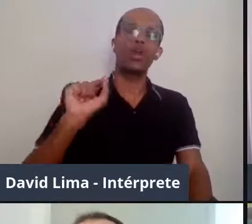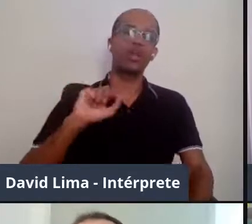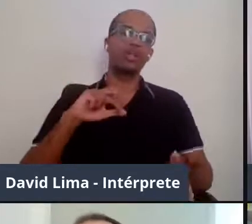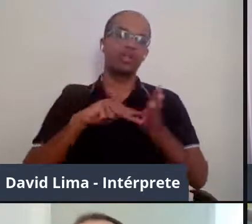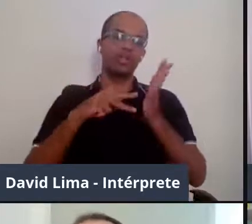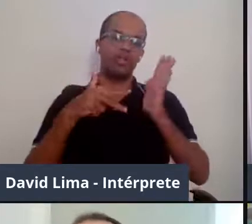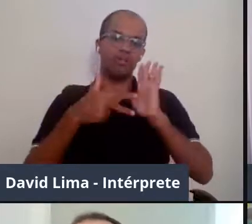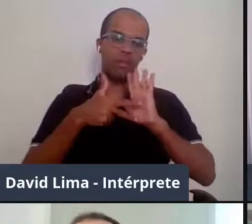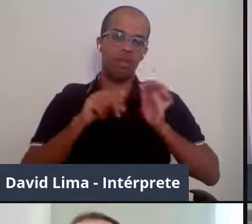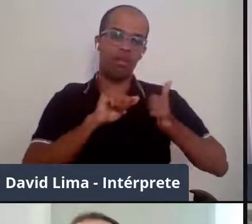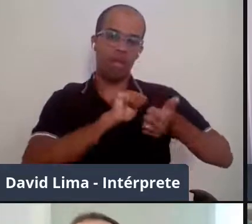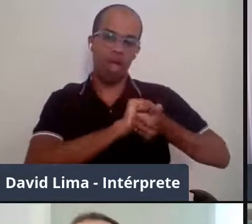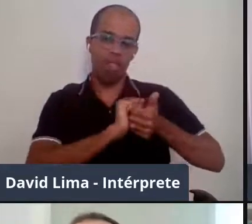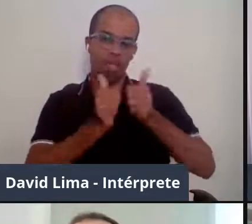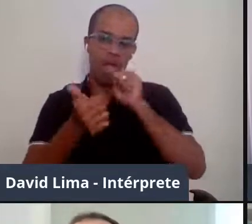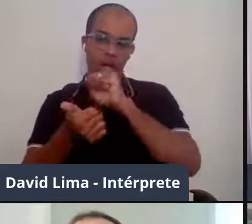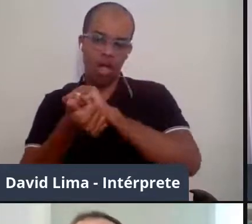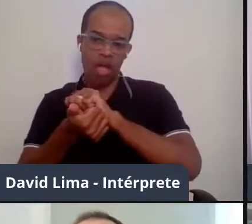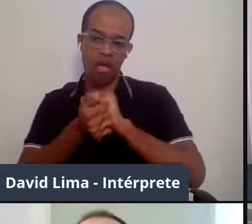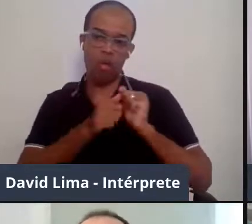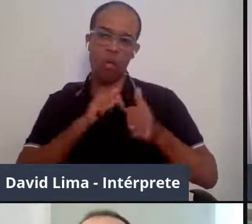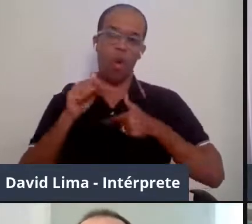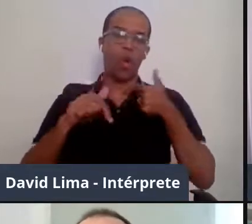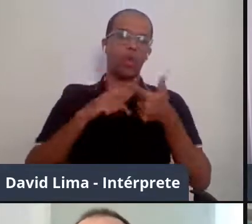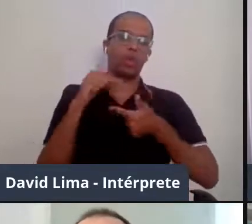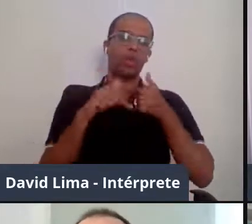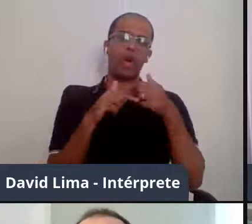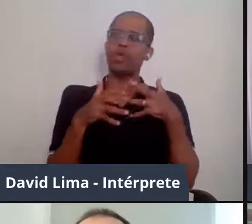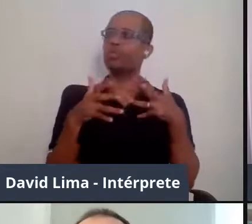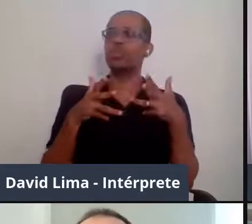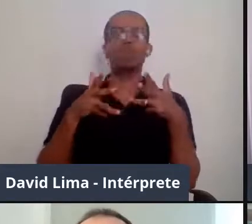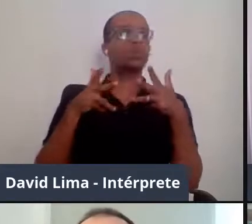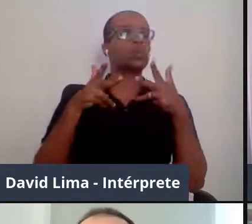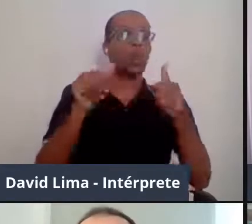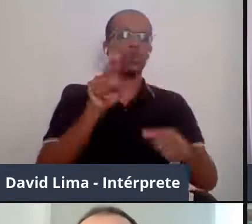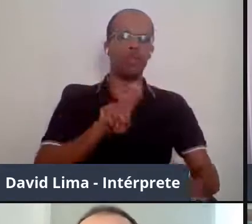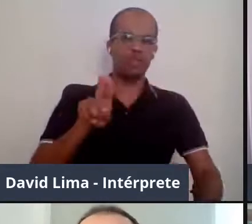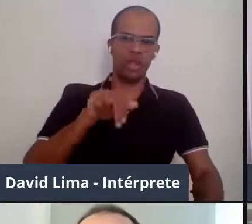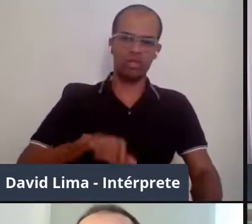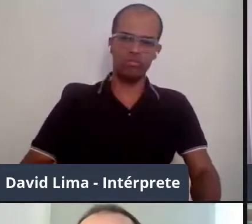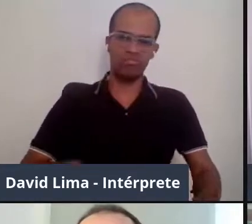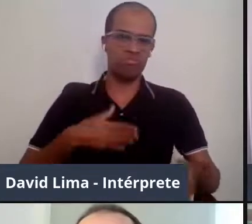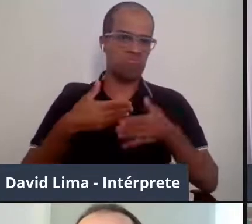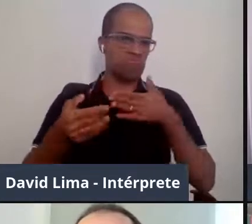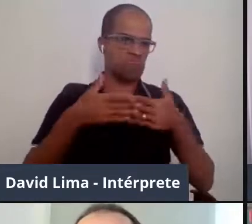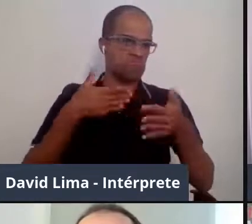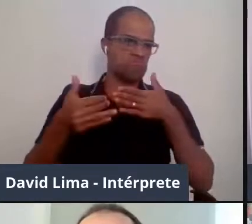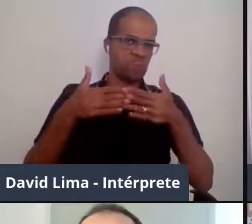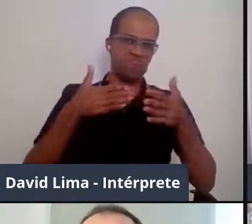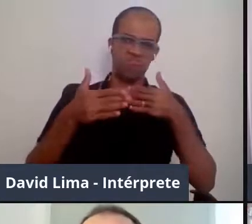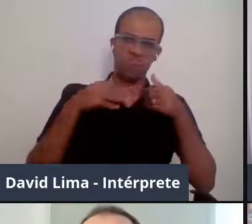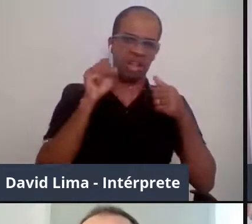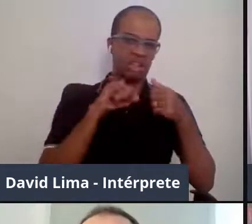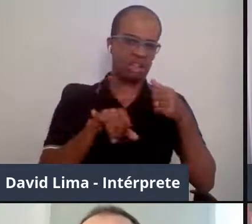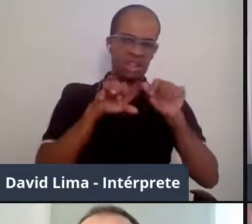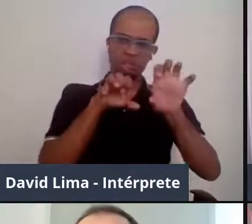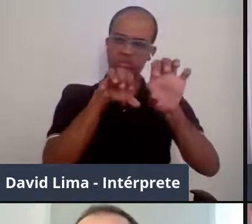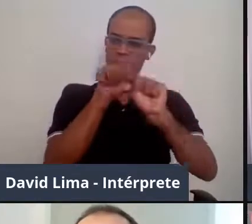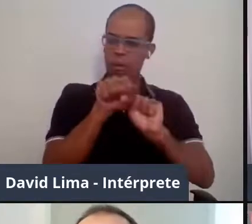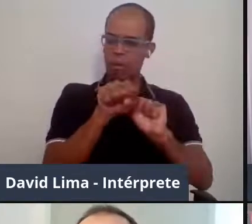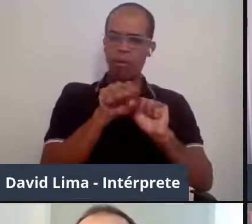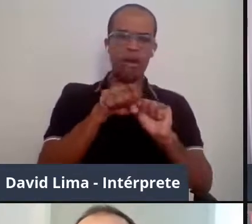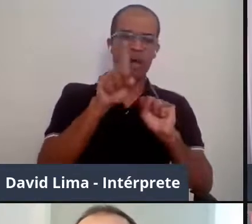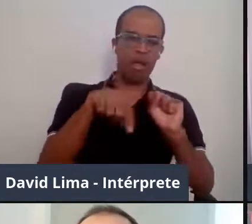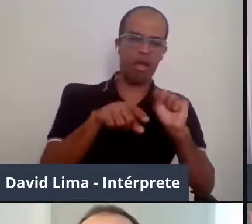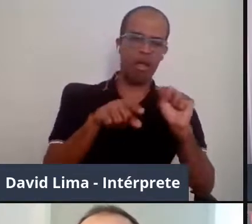de adequar o trabalho de todas as universidades. Não interessa se o diploma